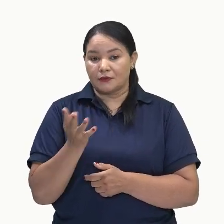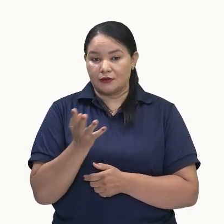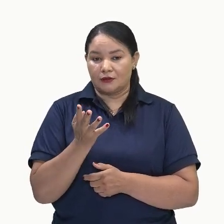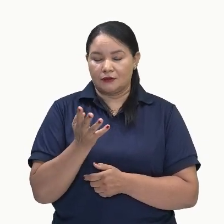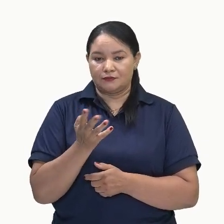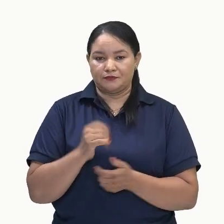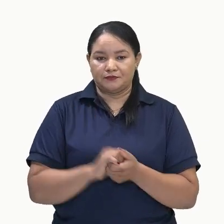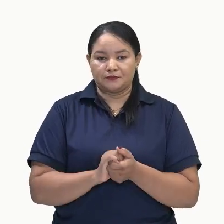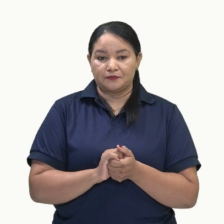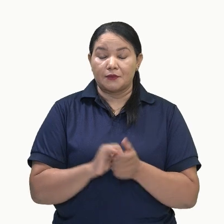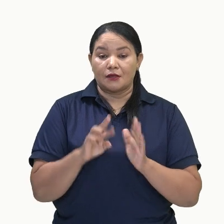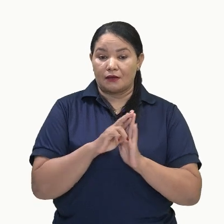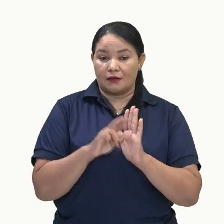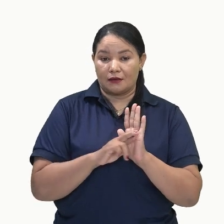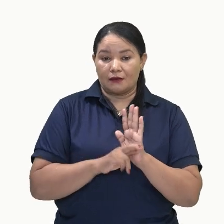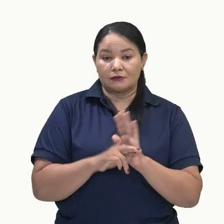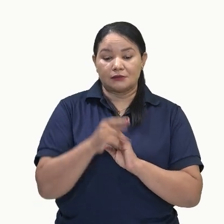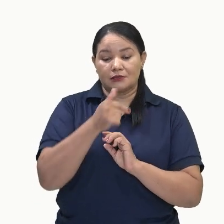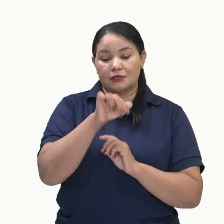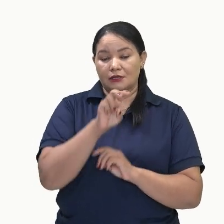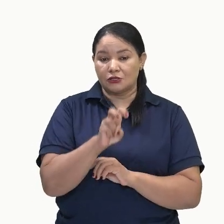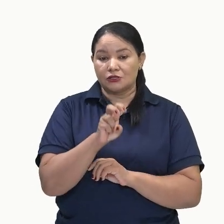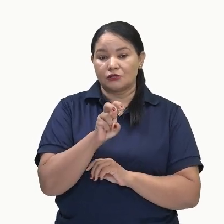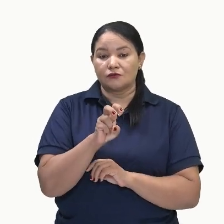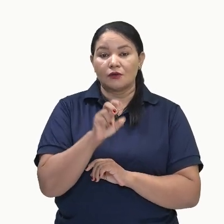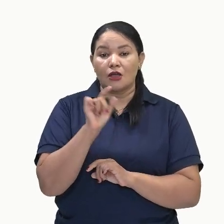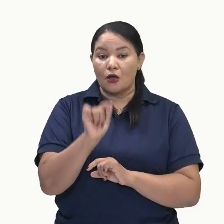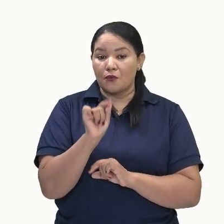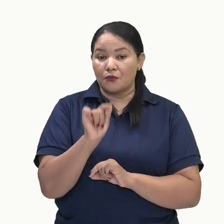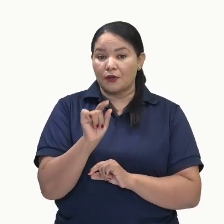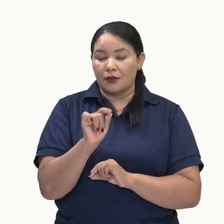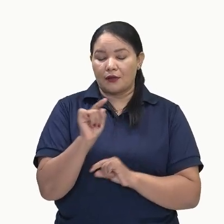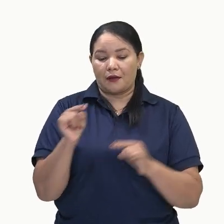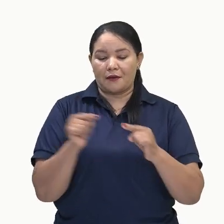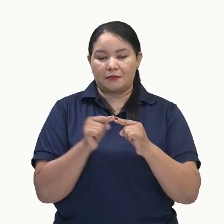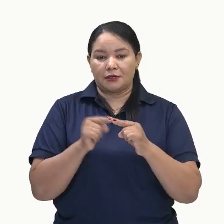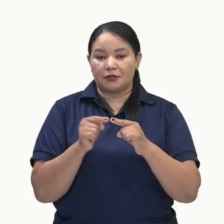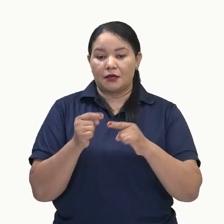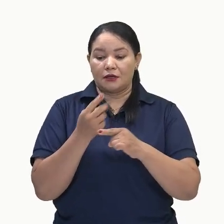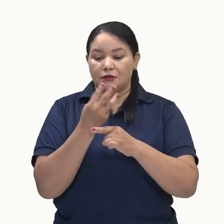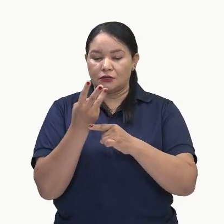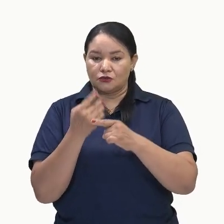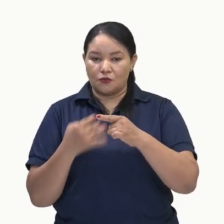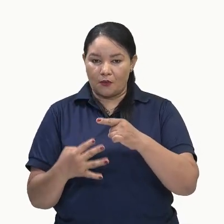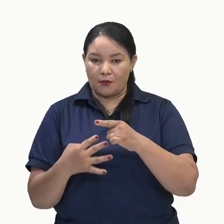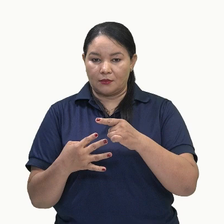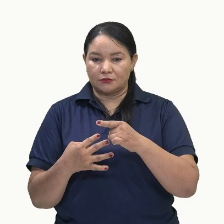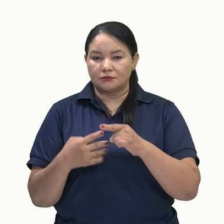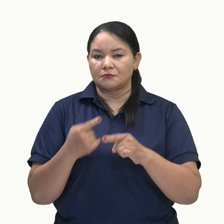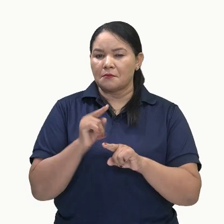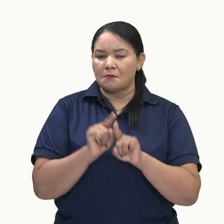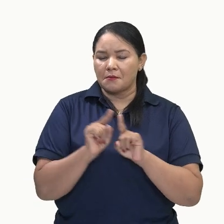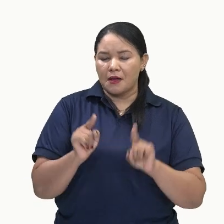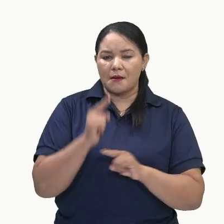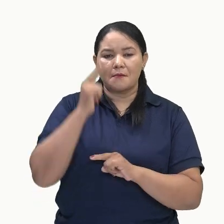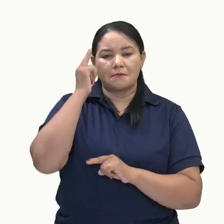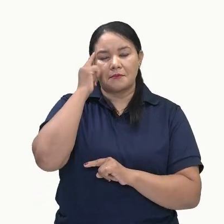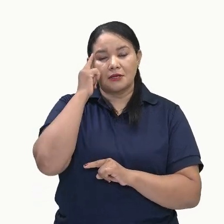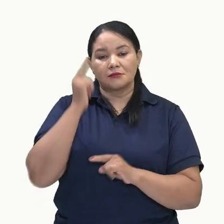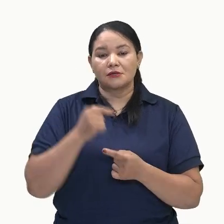regra, a gente costuma dizer que 75% equivale a 3/4 do valor. Mas pensa assim comigo, olha o que o professor vai mostrar para você